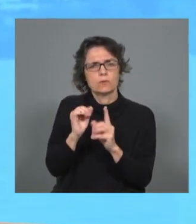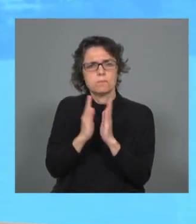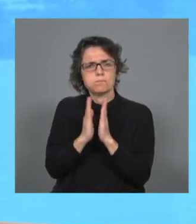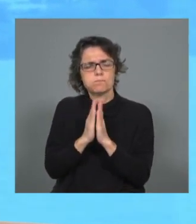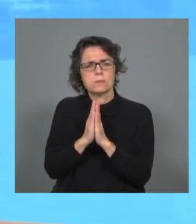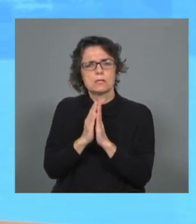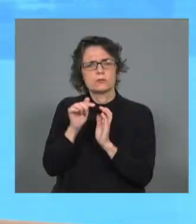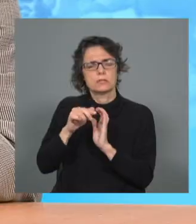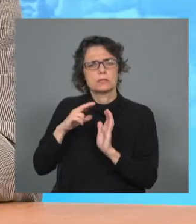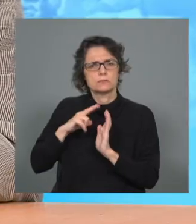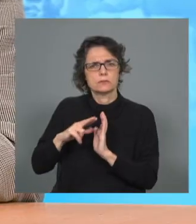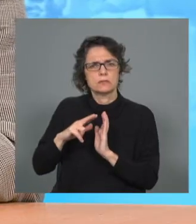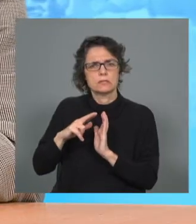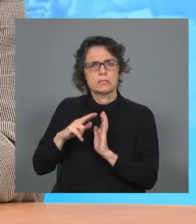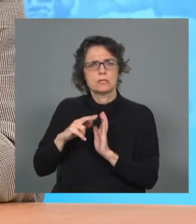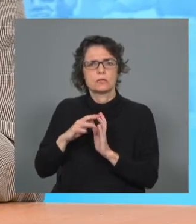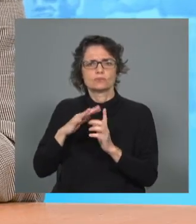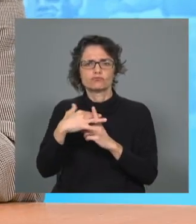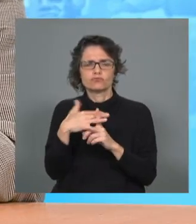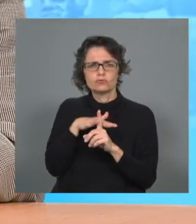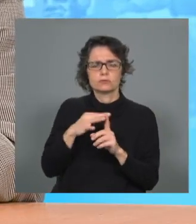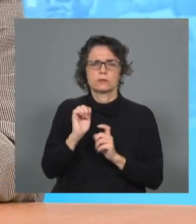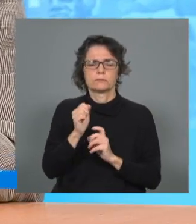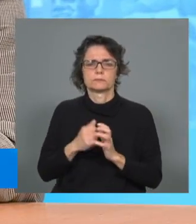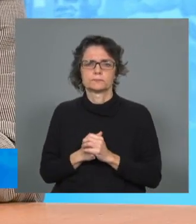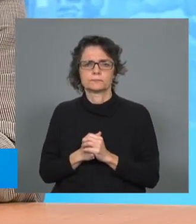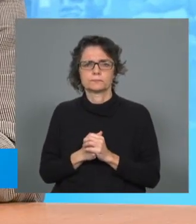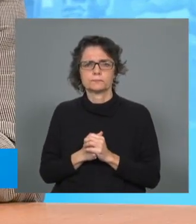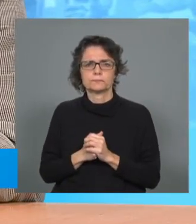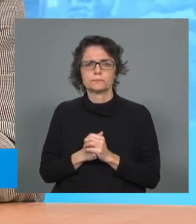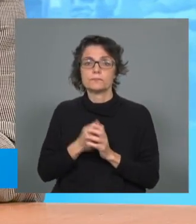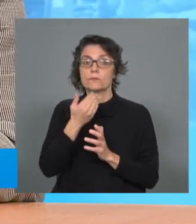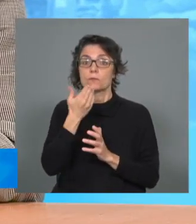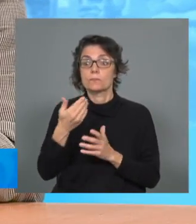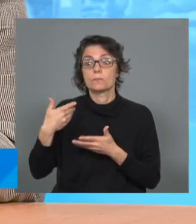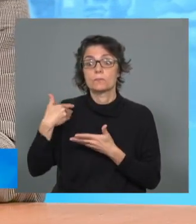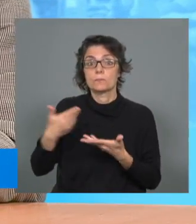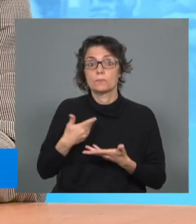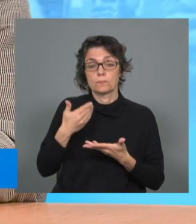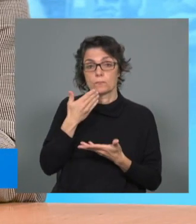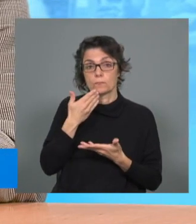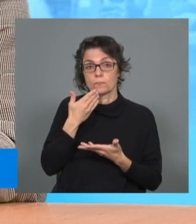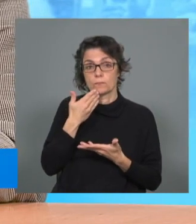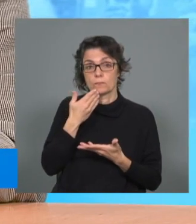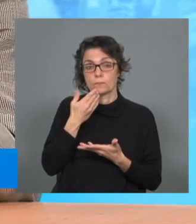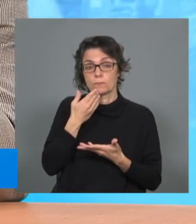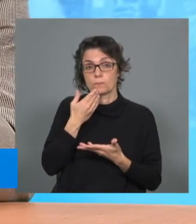país? Muito obrigado pelo convite. Bom dia, telespectadores. Realmente